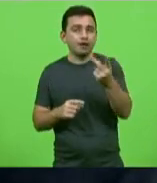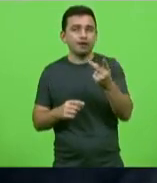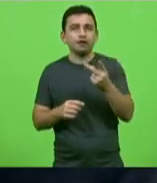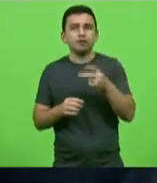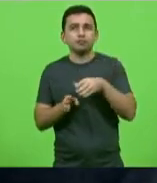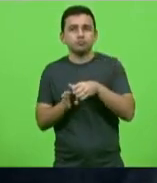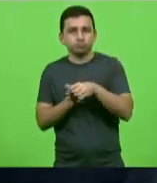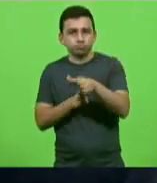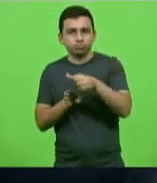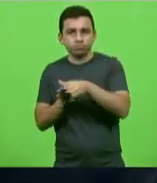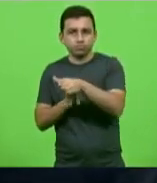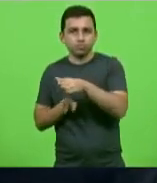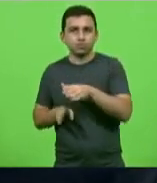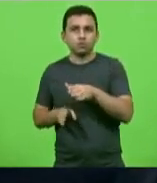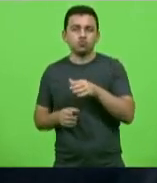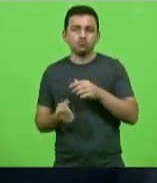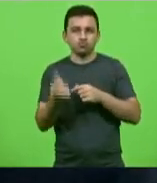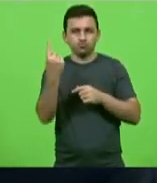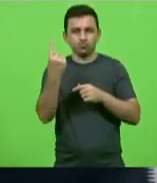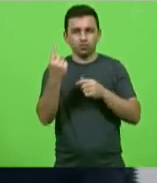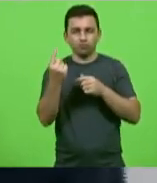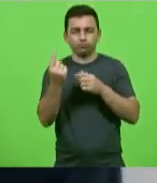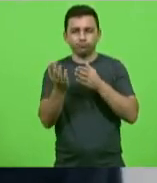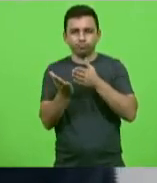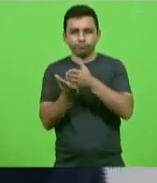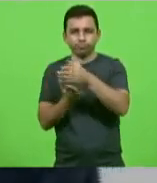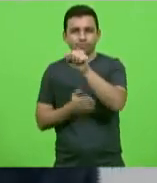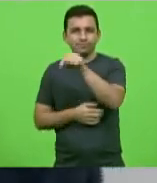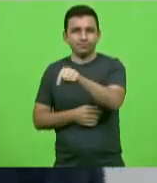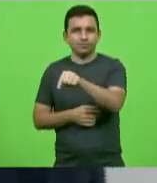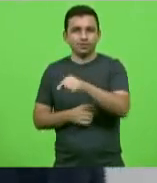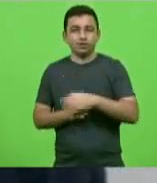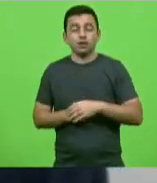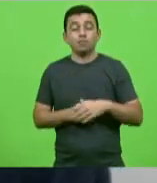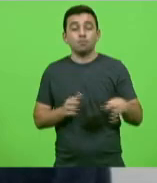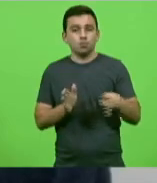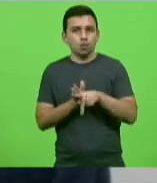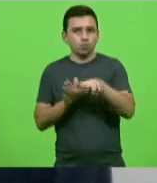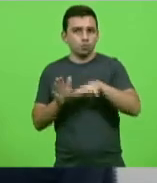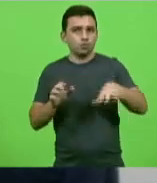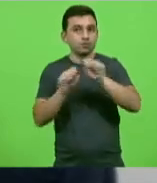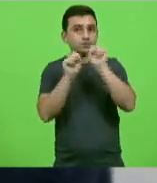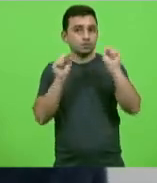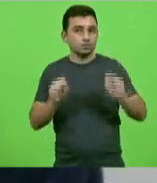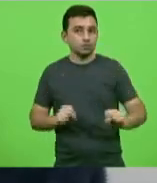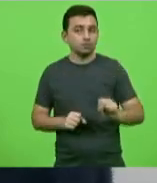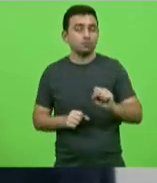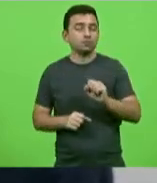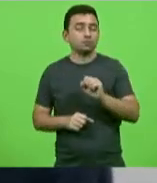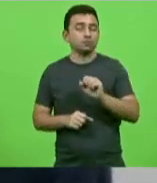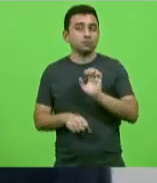sugestionar a uma só direção. Penso que a máquina burocrática do Estado estava,